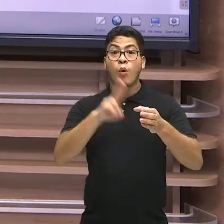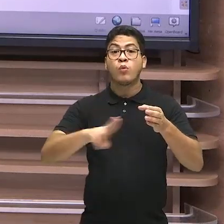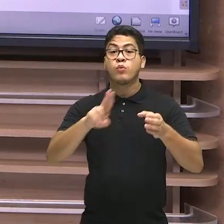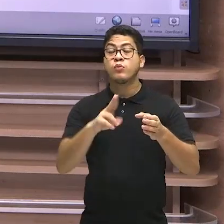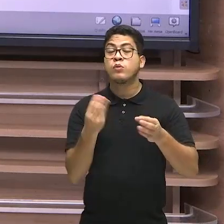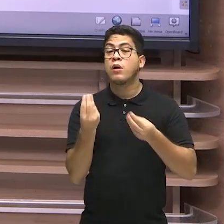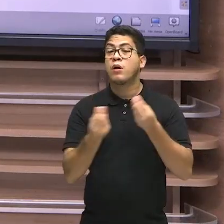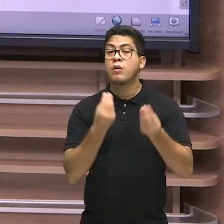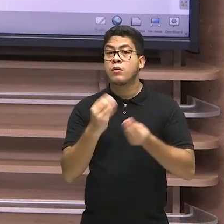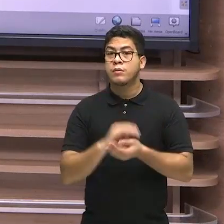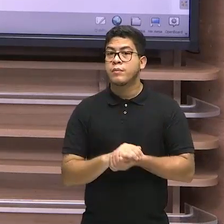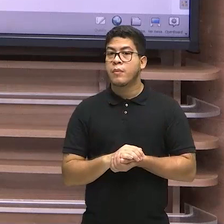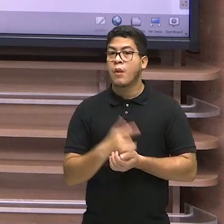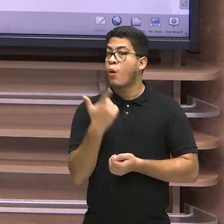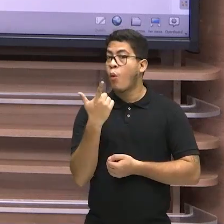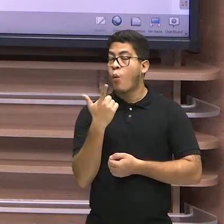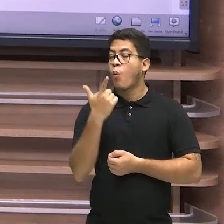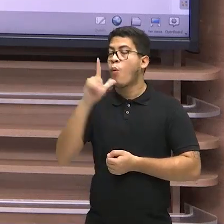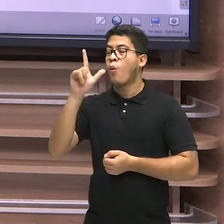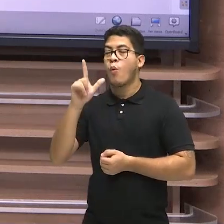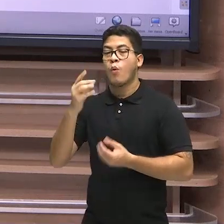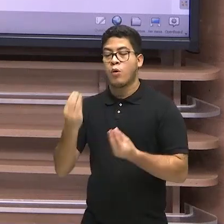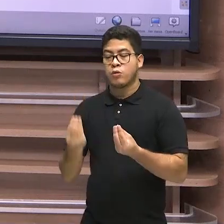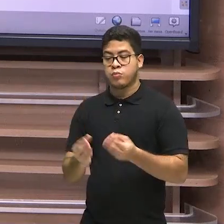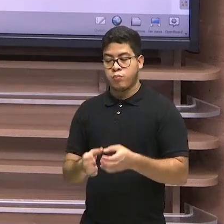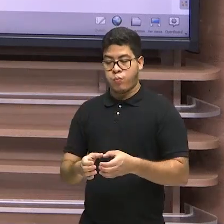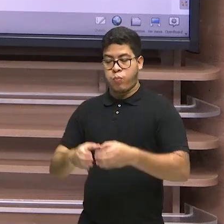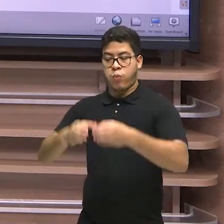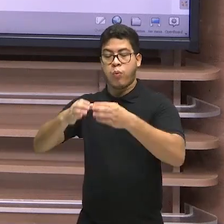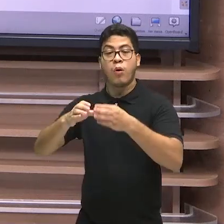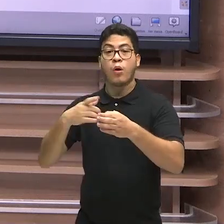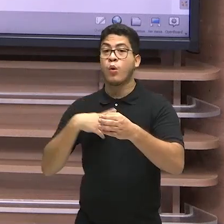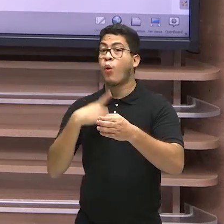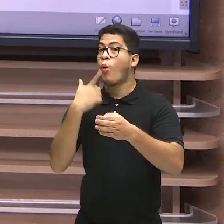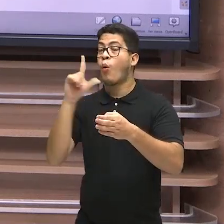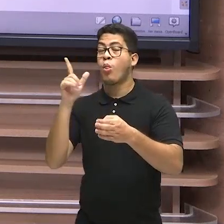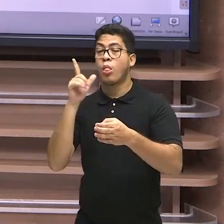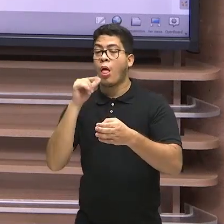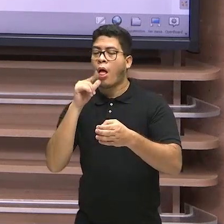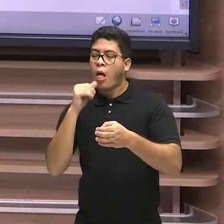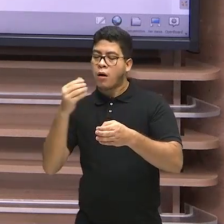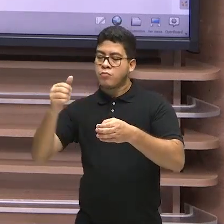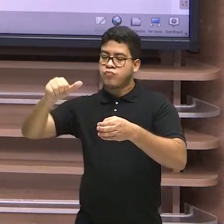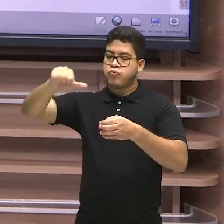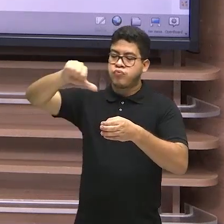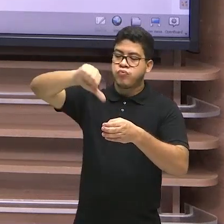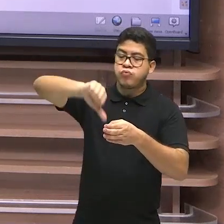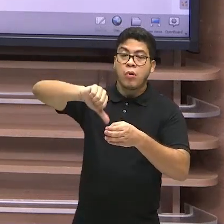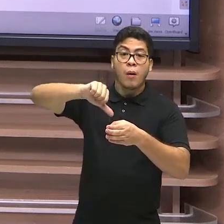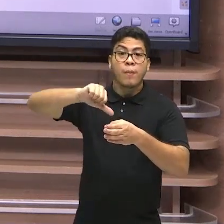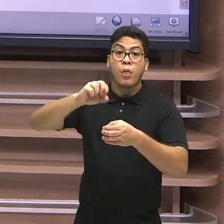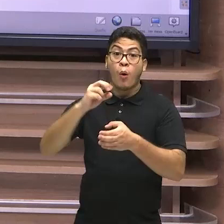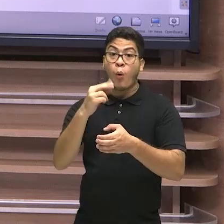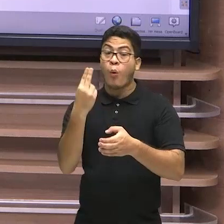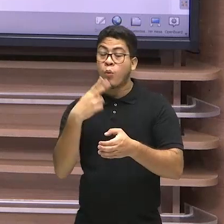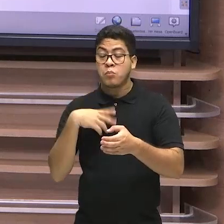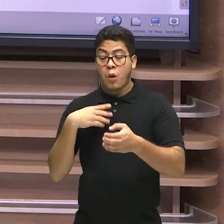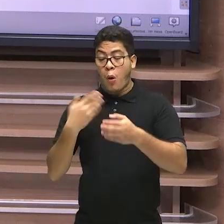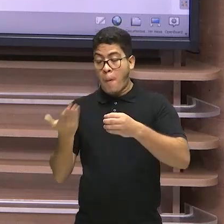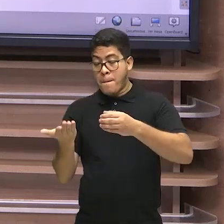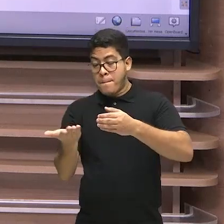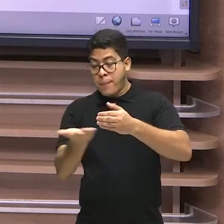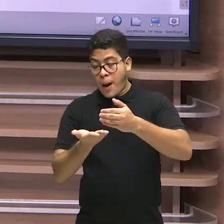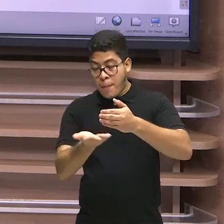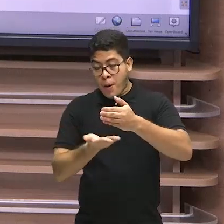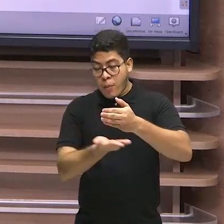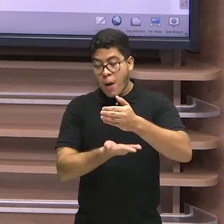como outro recipiente, para guardar outro líquido, para cortar no meio e fazer outra coisa. Então,